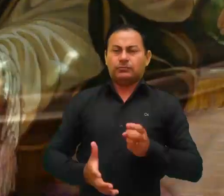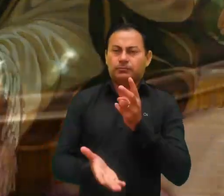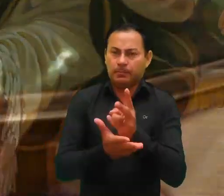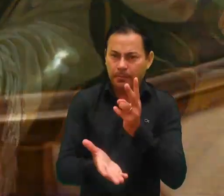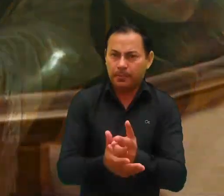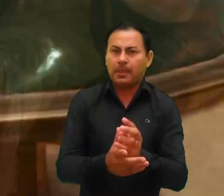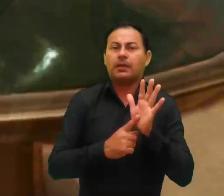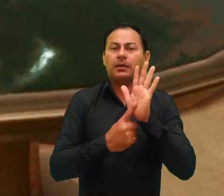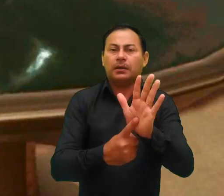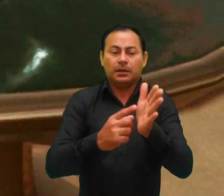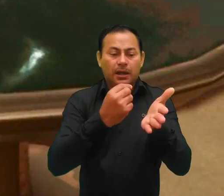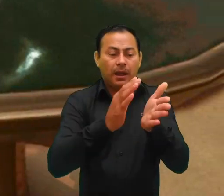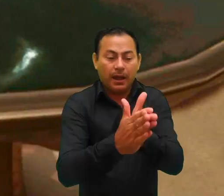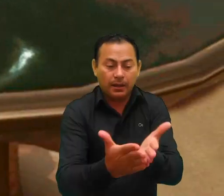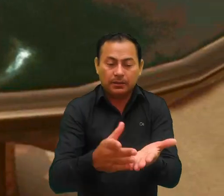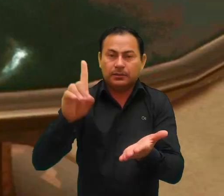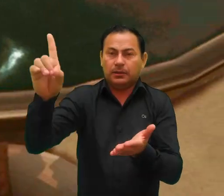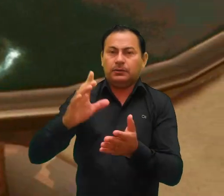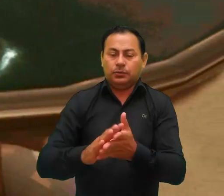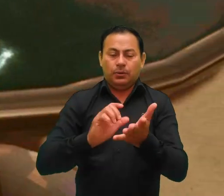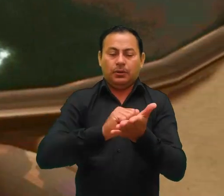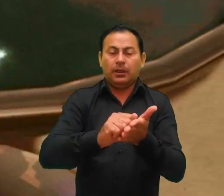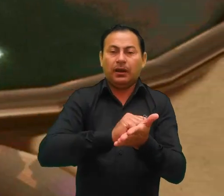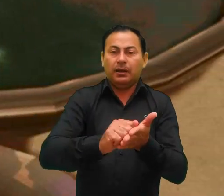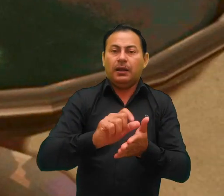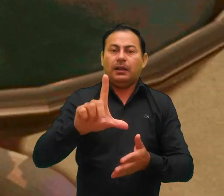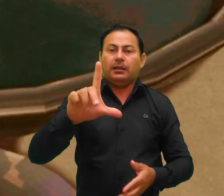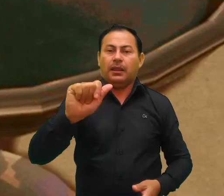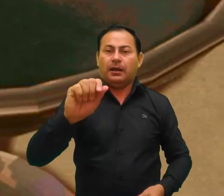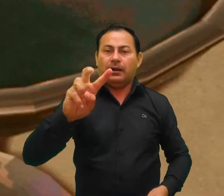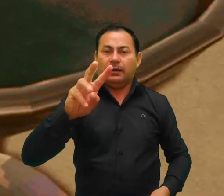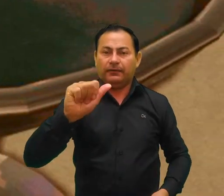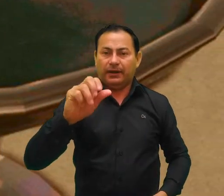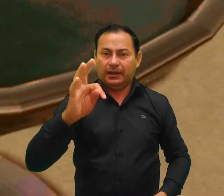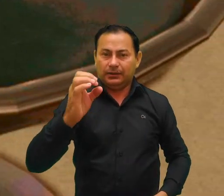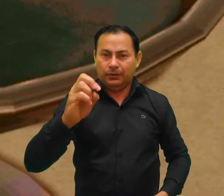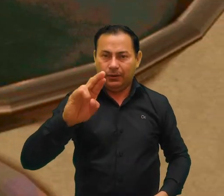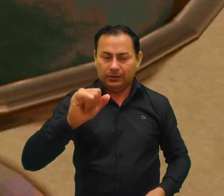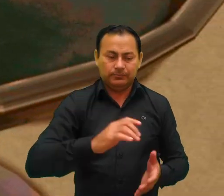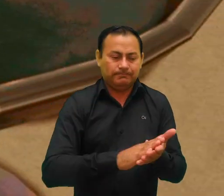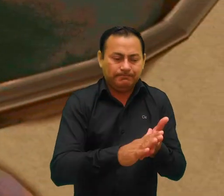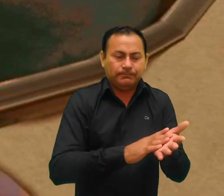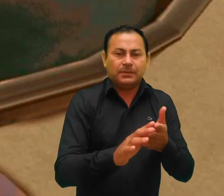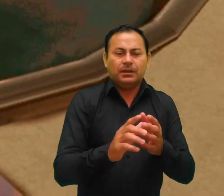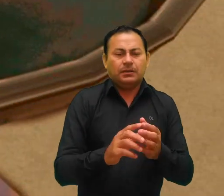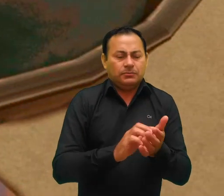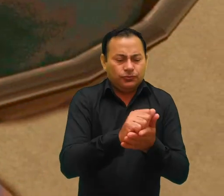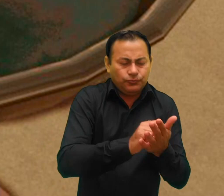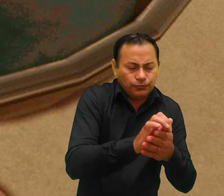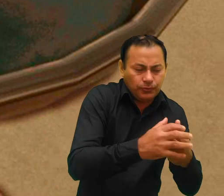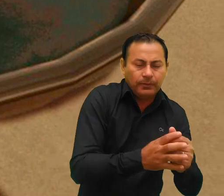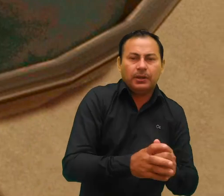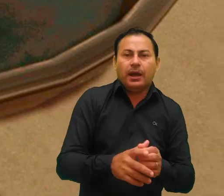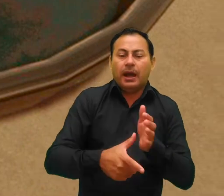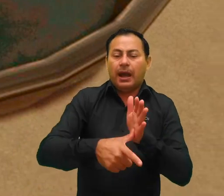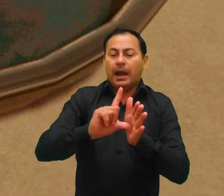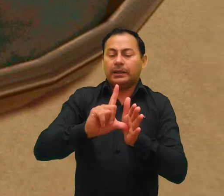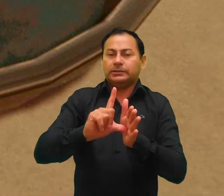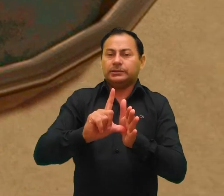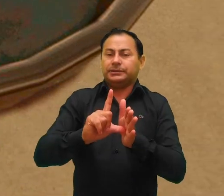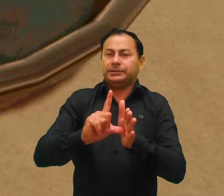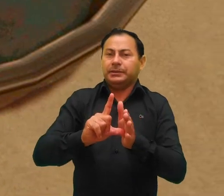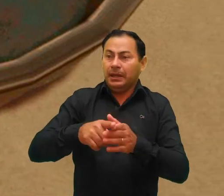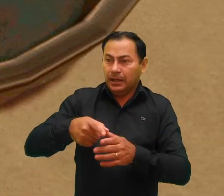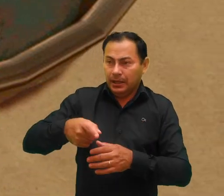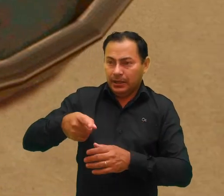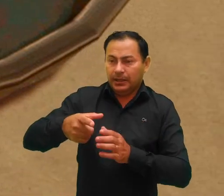contínua é ilustrada nas Escrituras através do lavatório. Não podemos nos aproximar de Deus sem passar pelo lavatório,